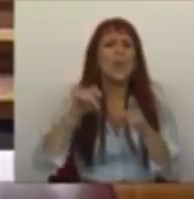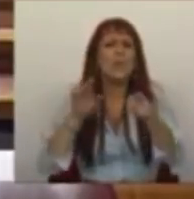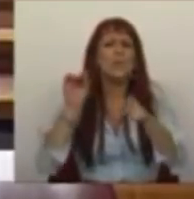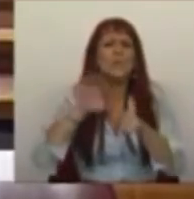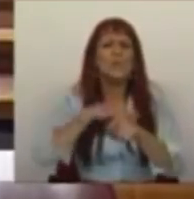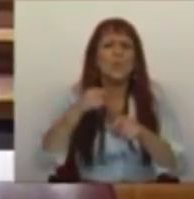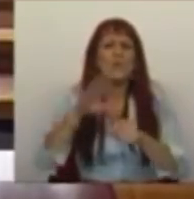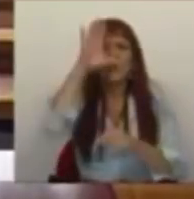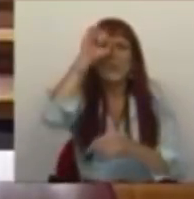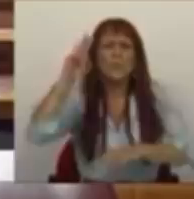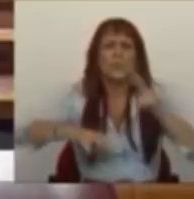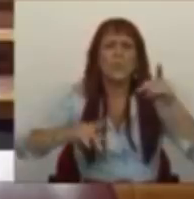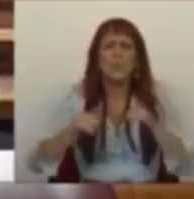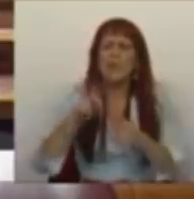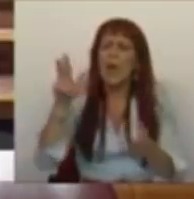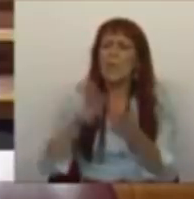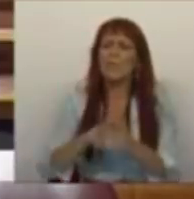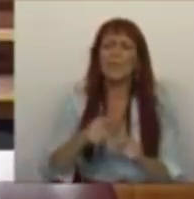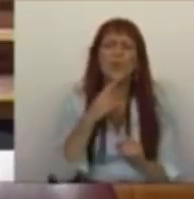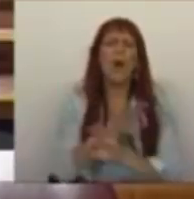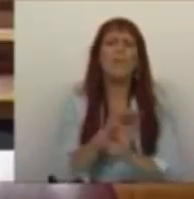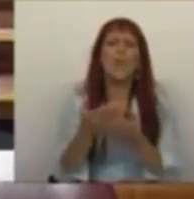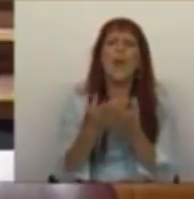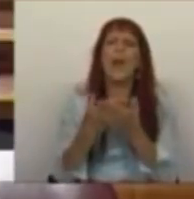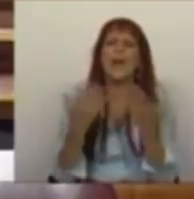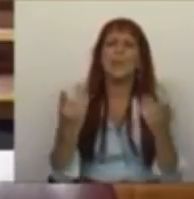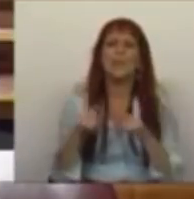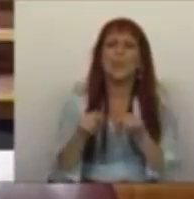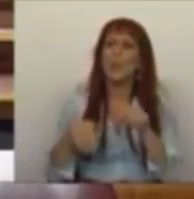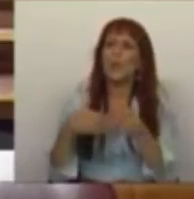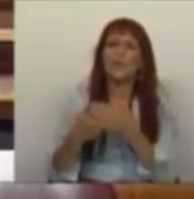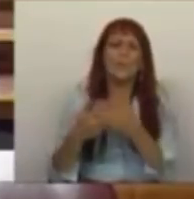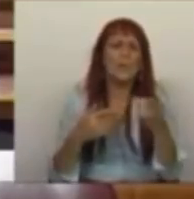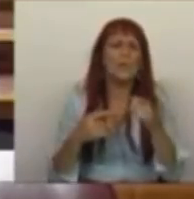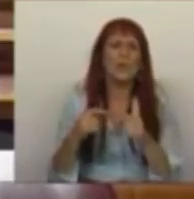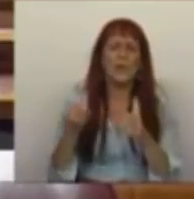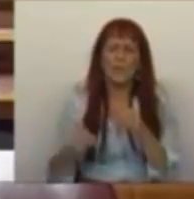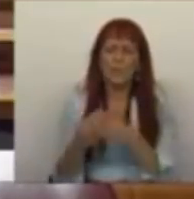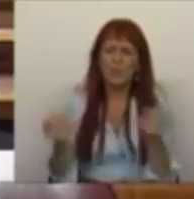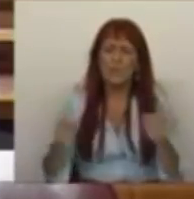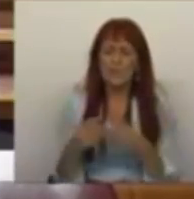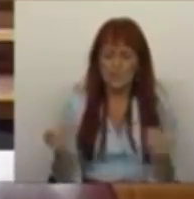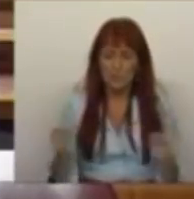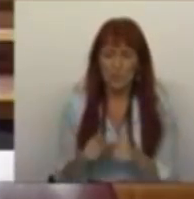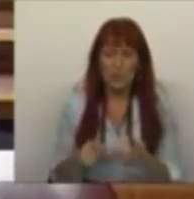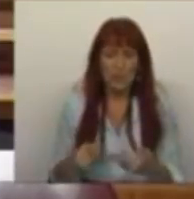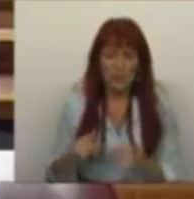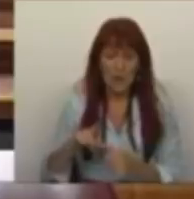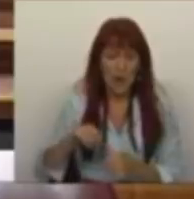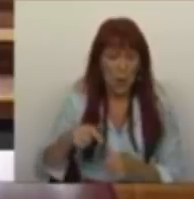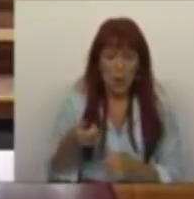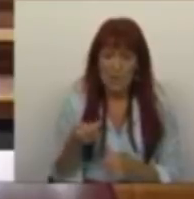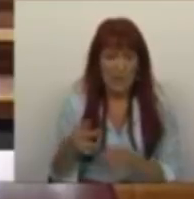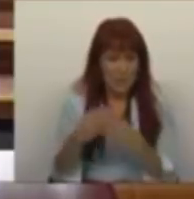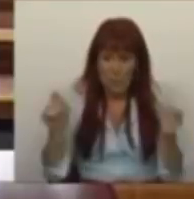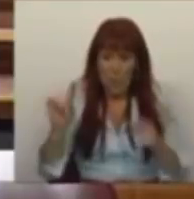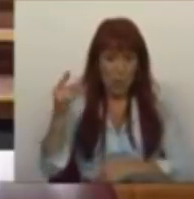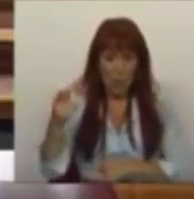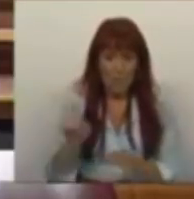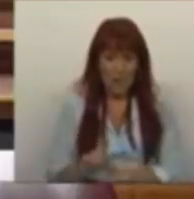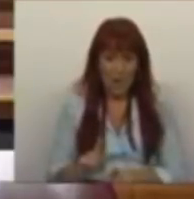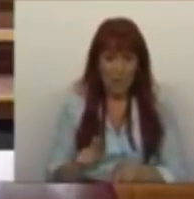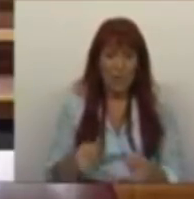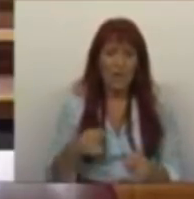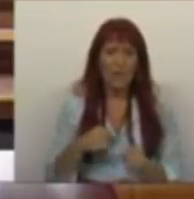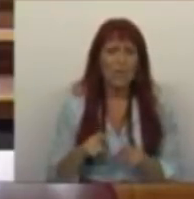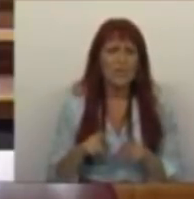o Ministro das Finanças, que aprovou a magnífica negociação que faz com que o Fundo de Resolução seja diluído, mas a longo prazo não seja diluído em caso de conversão, é